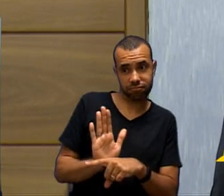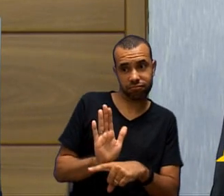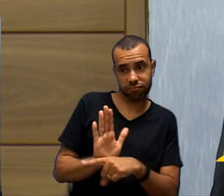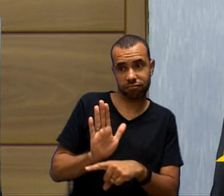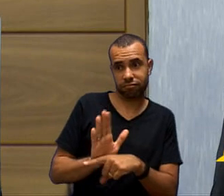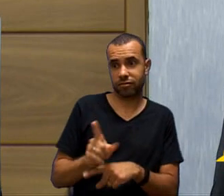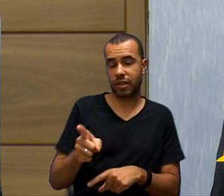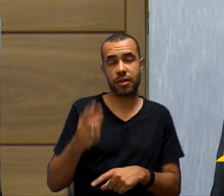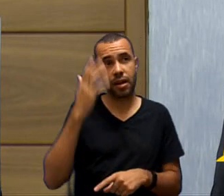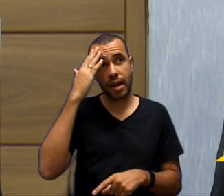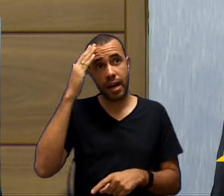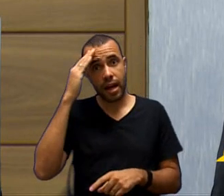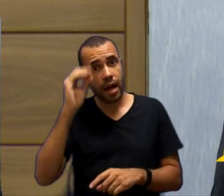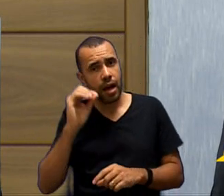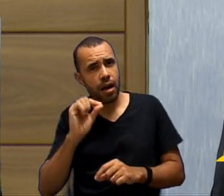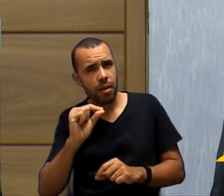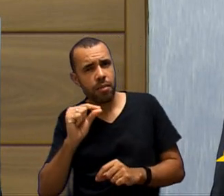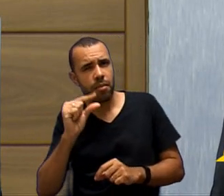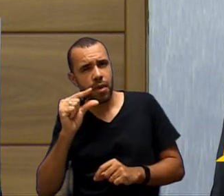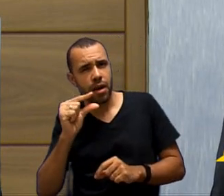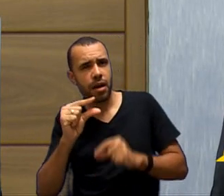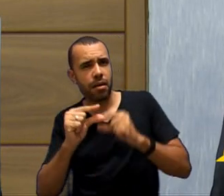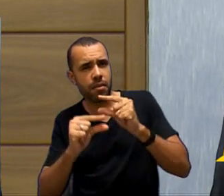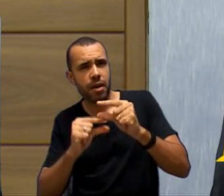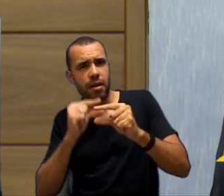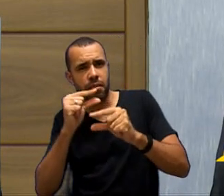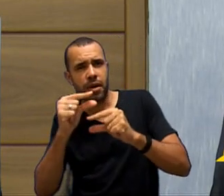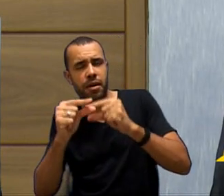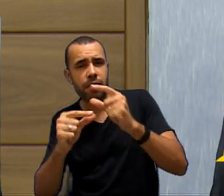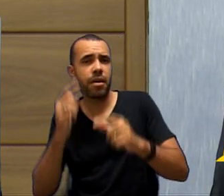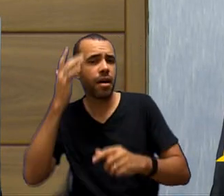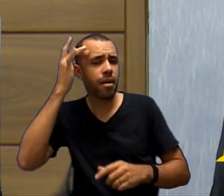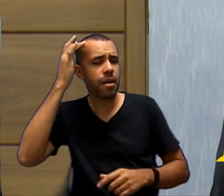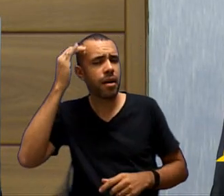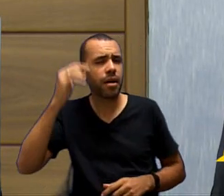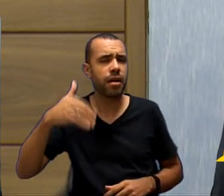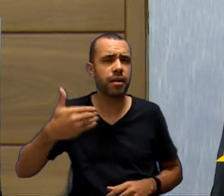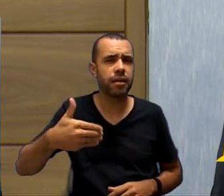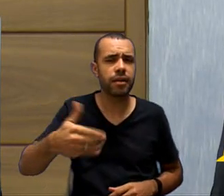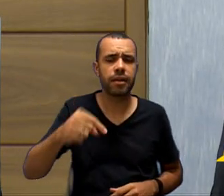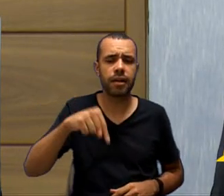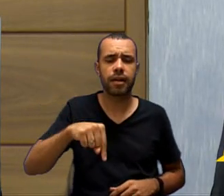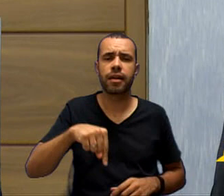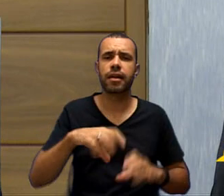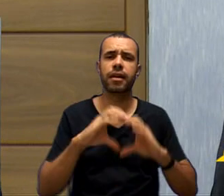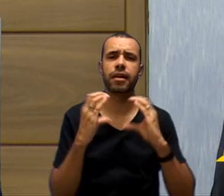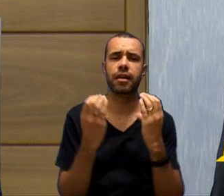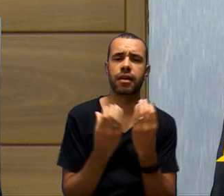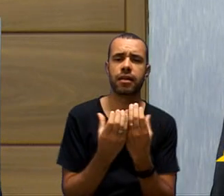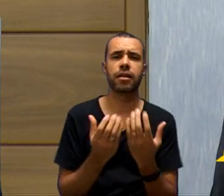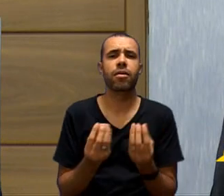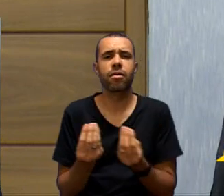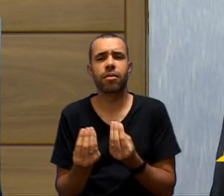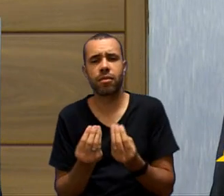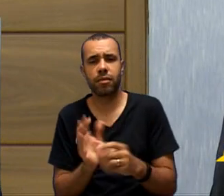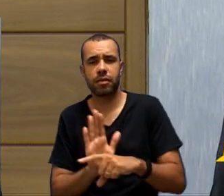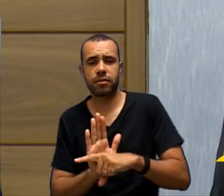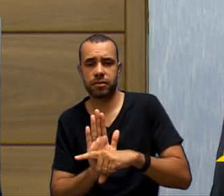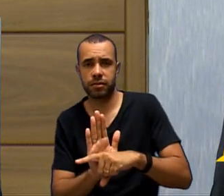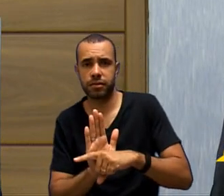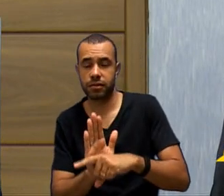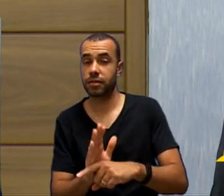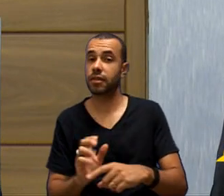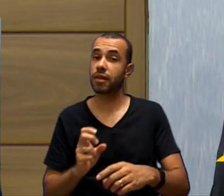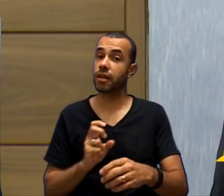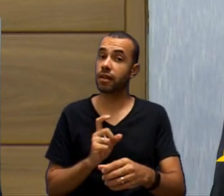possam entender um pouco mais o nosso dia a dia, a construção de uma cidade melhor e como